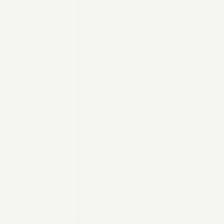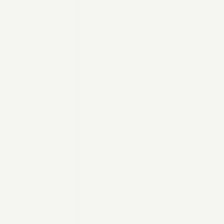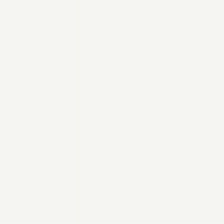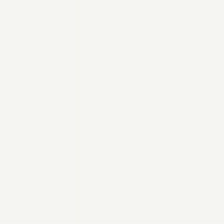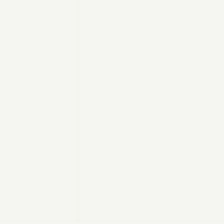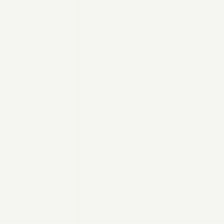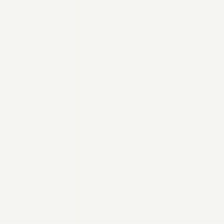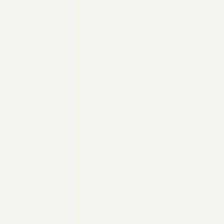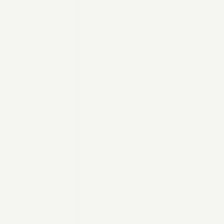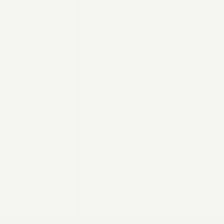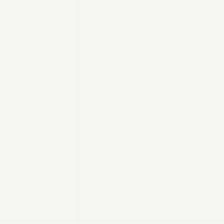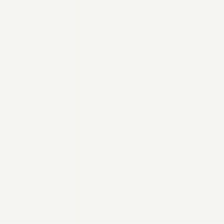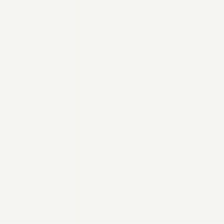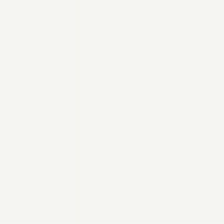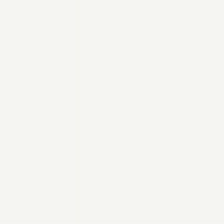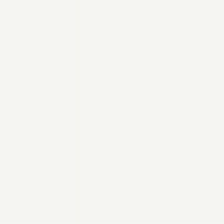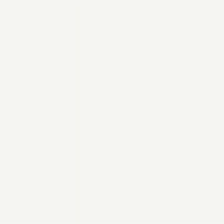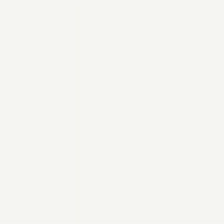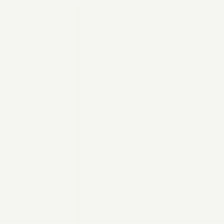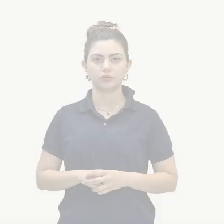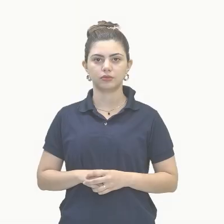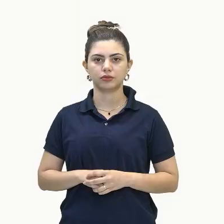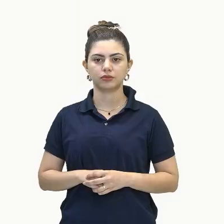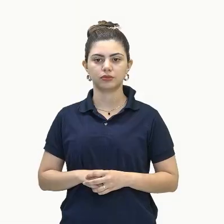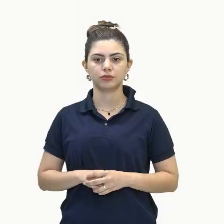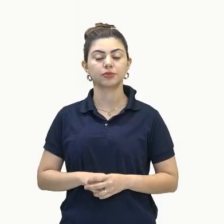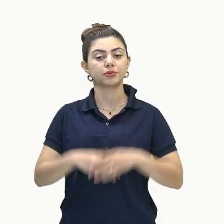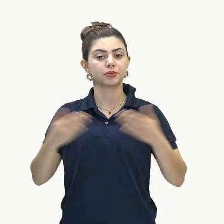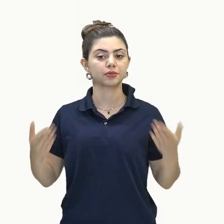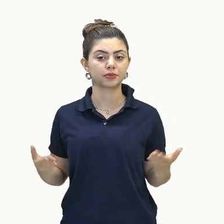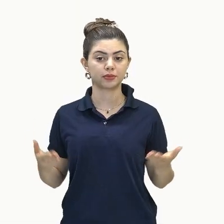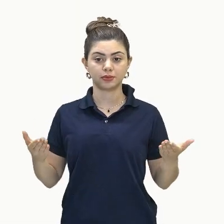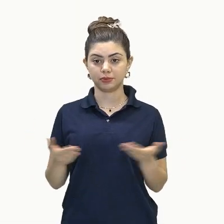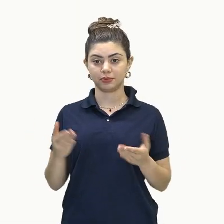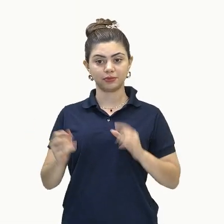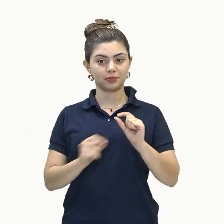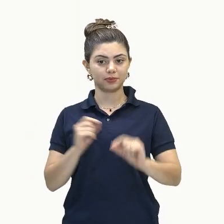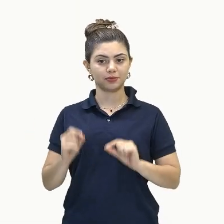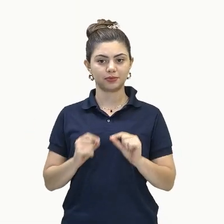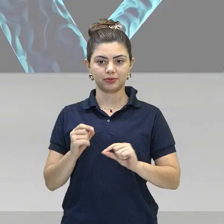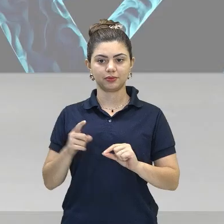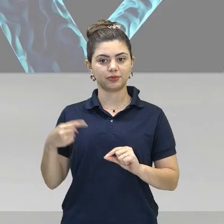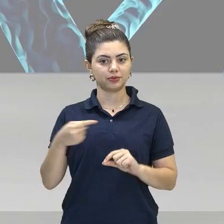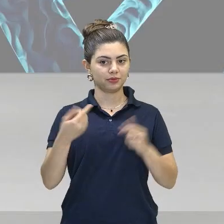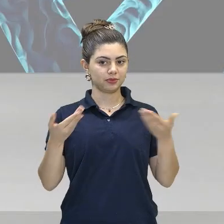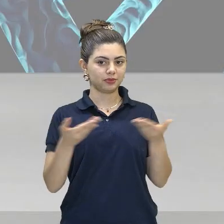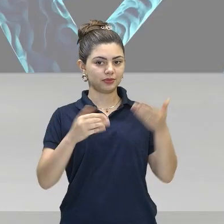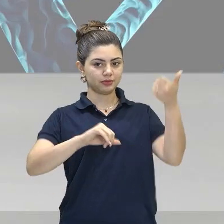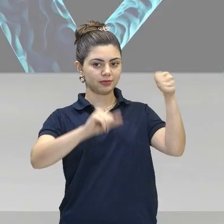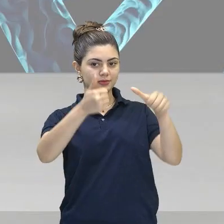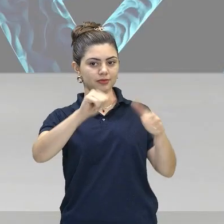afetados. Portanto, agora nós vamos fazer a análise de algumas características